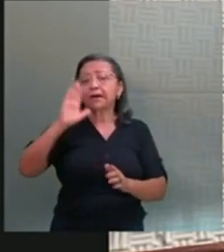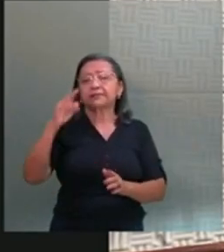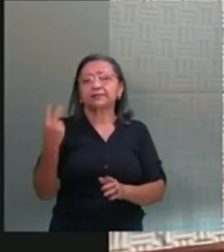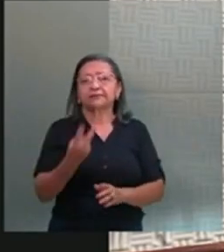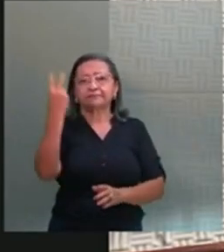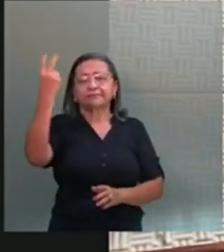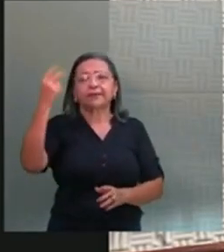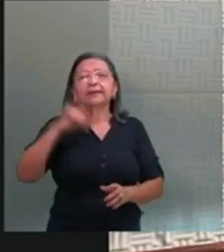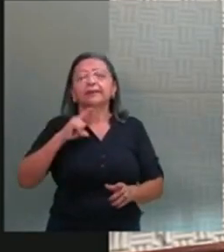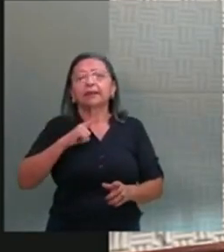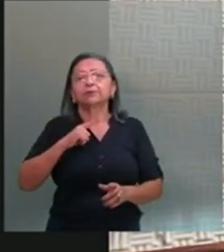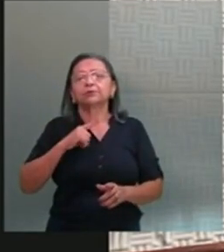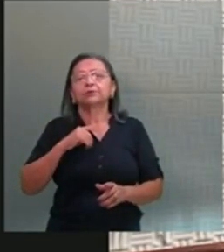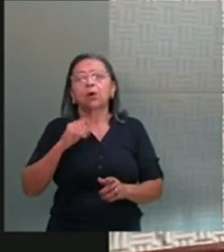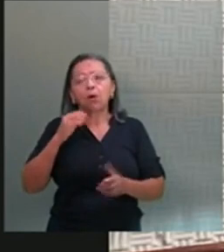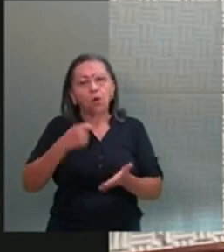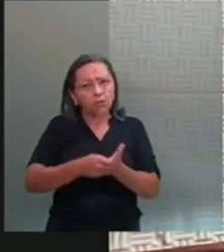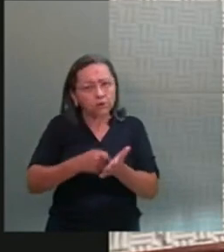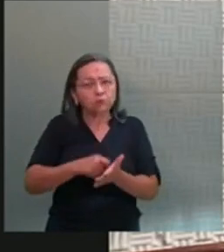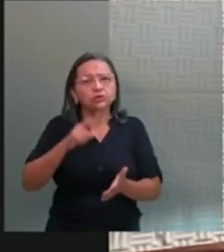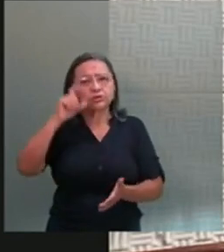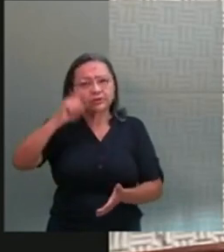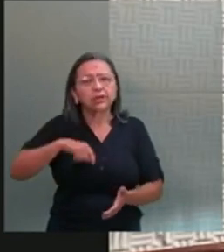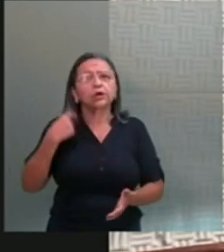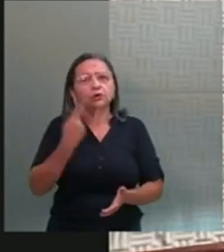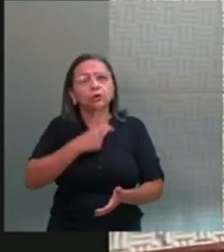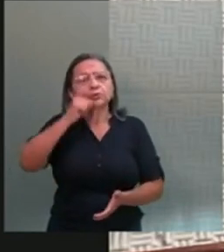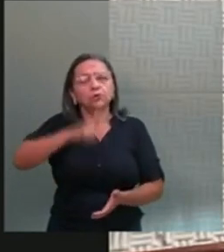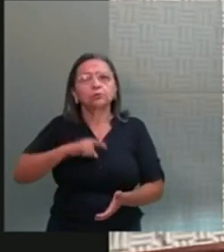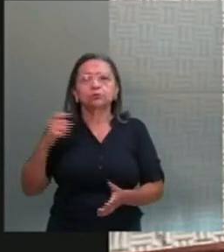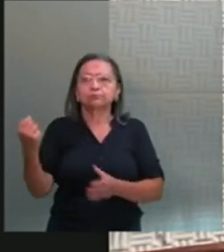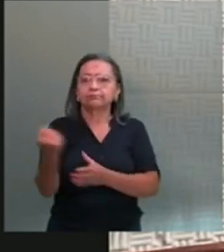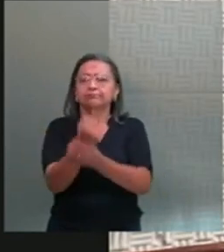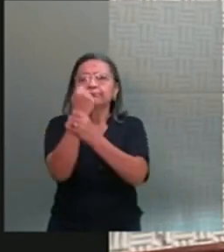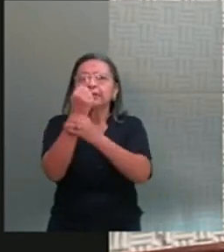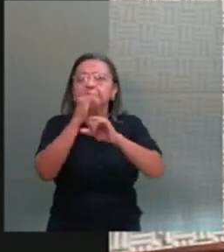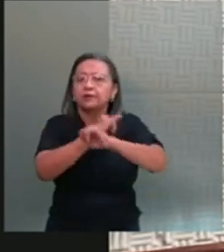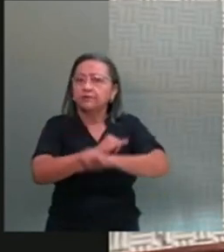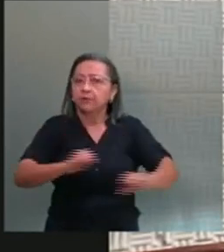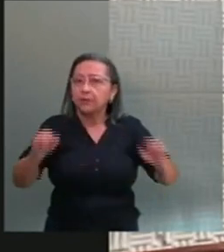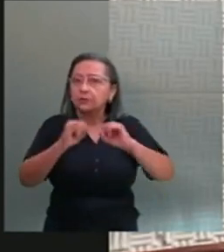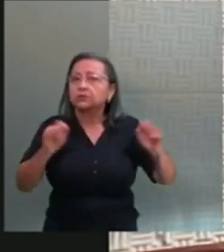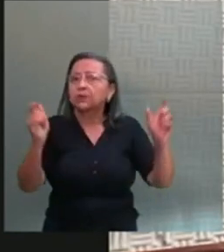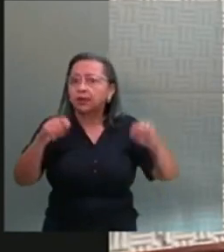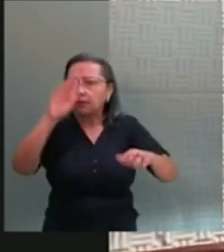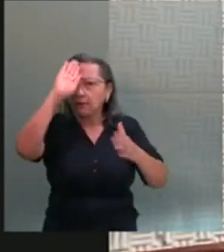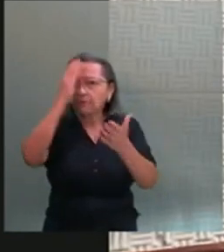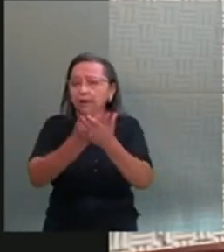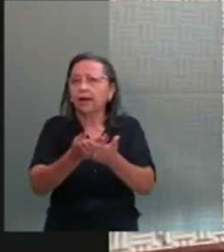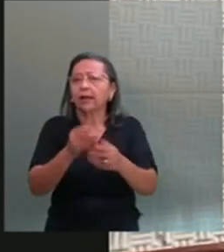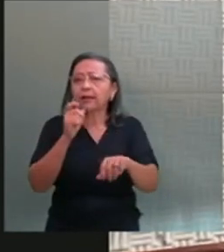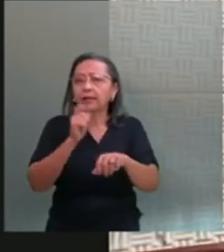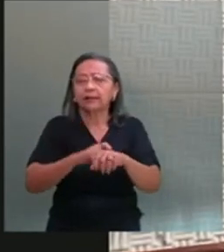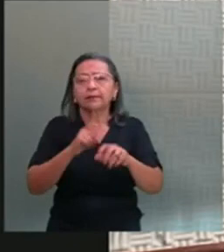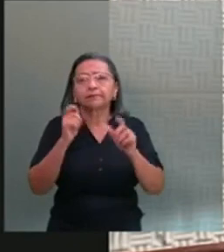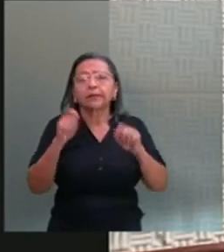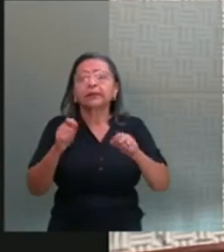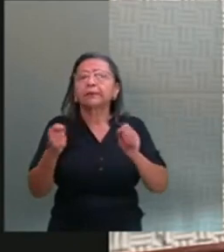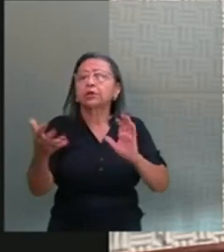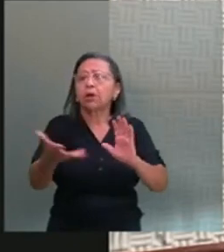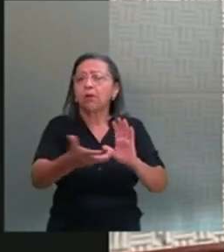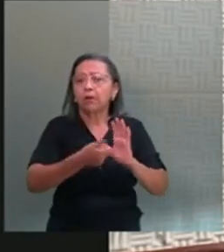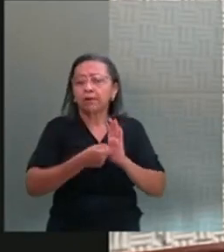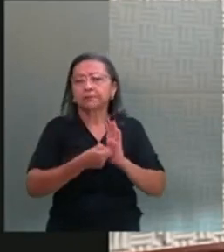a obrigação de ser e somos um porto seguro de informação confiável, precisa e de